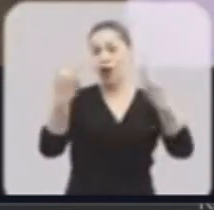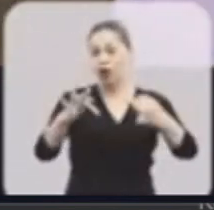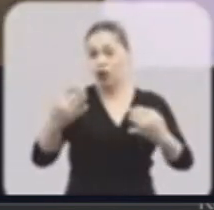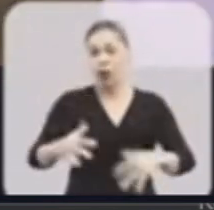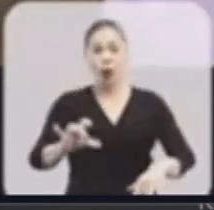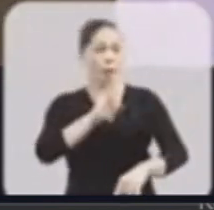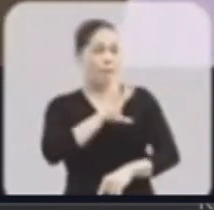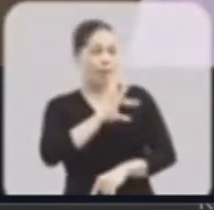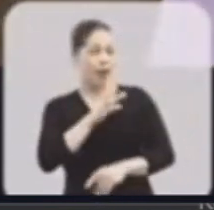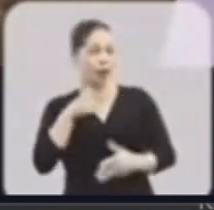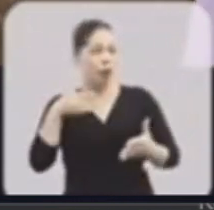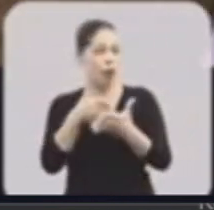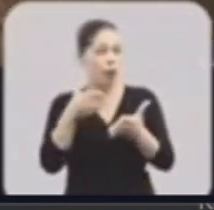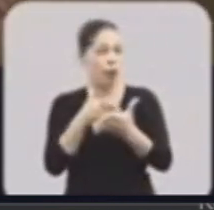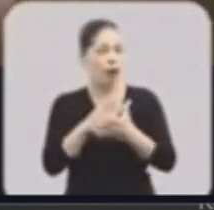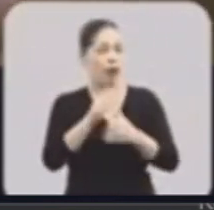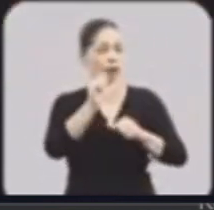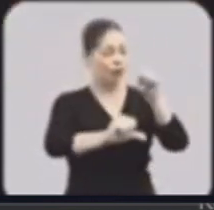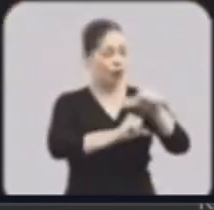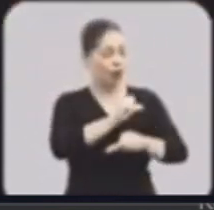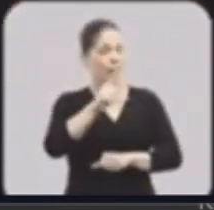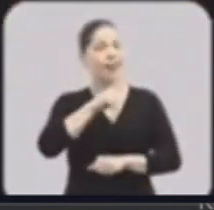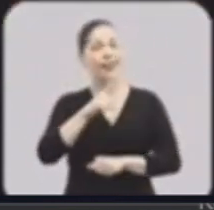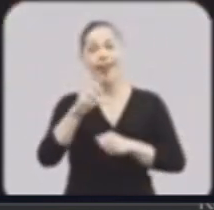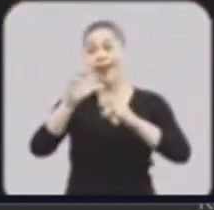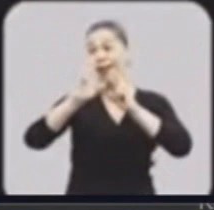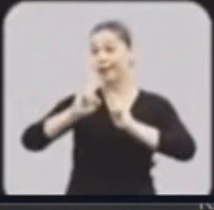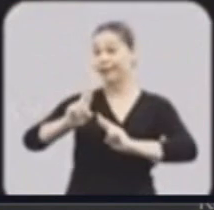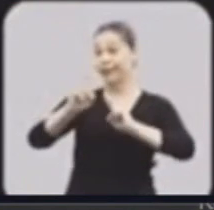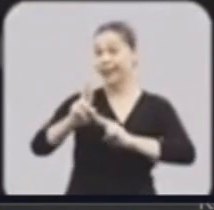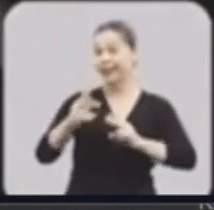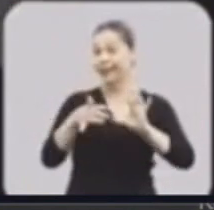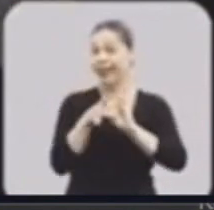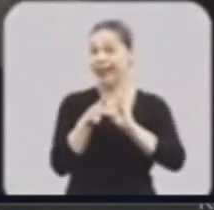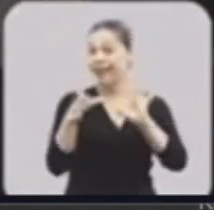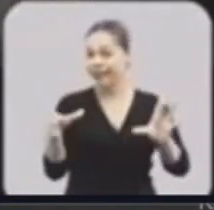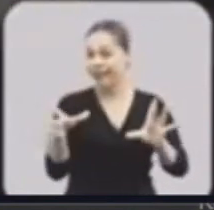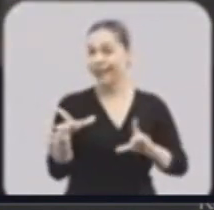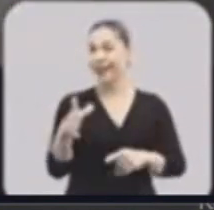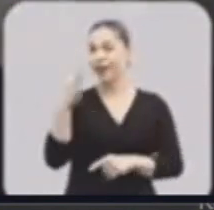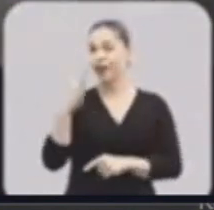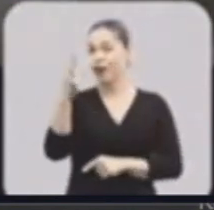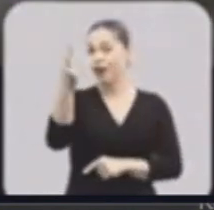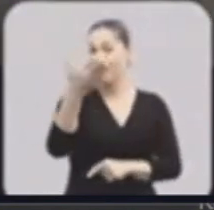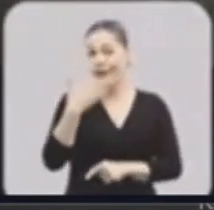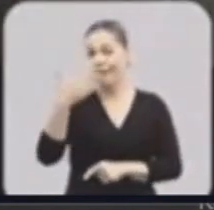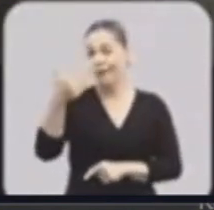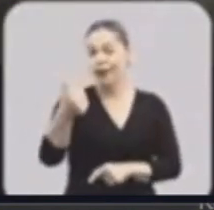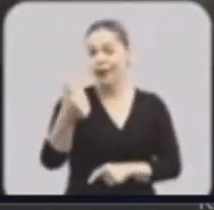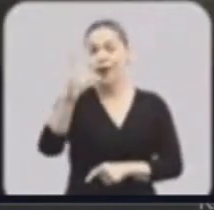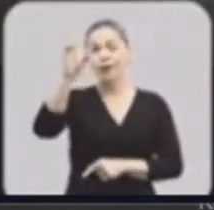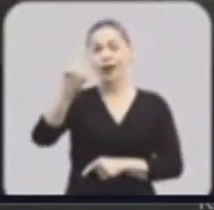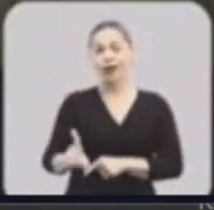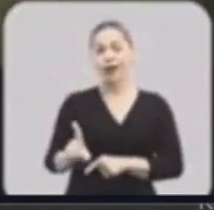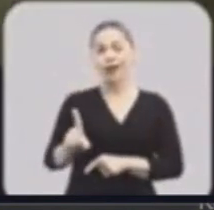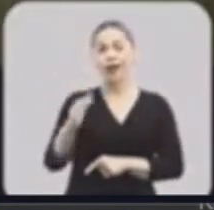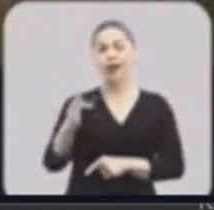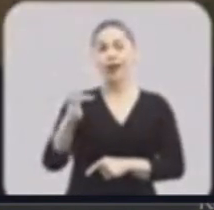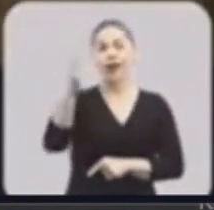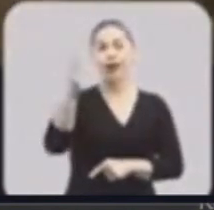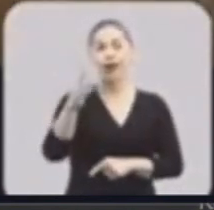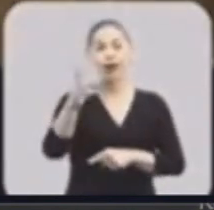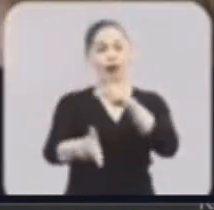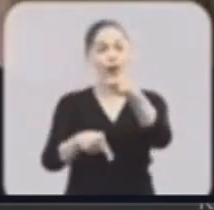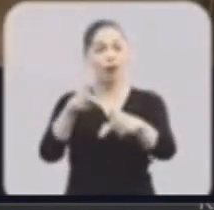histórias de dor, medo e barreiras sejam transformadas em esperança, liberdade e futuro, pelo direito